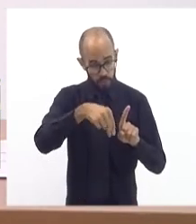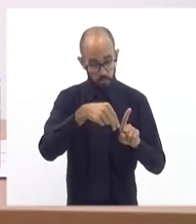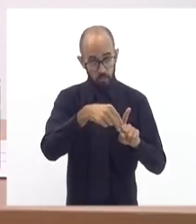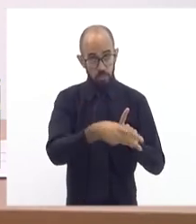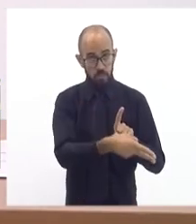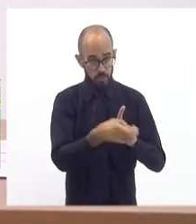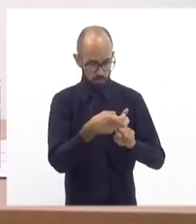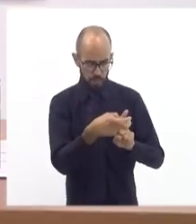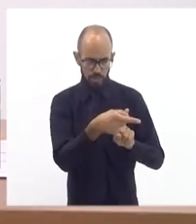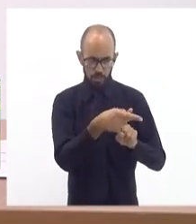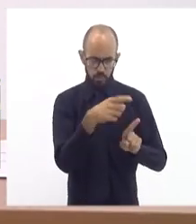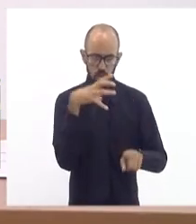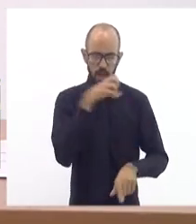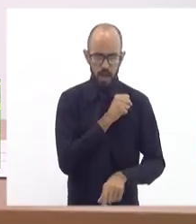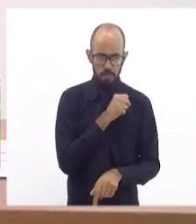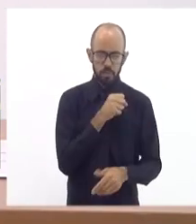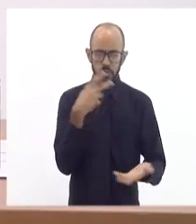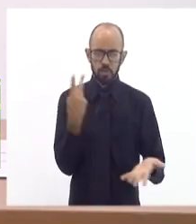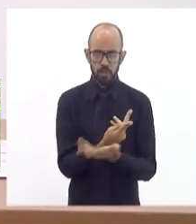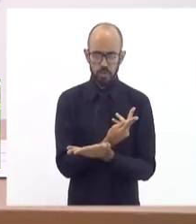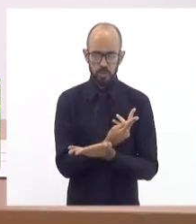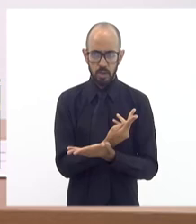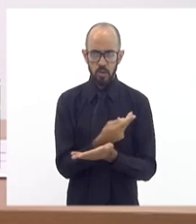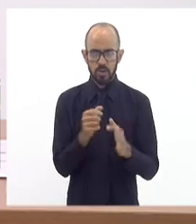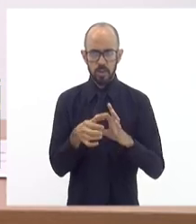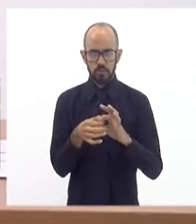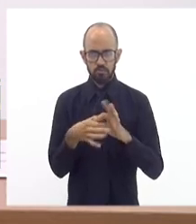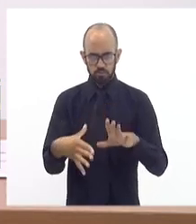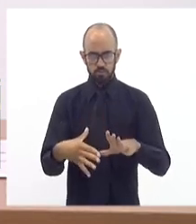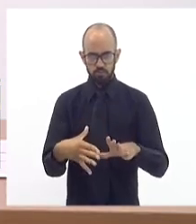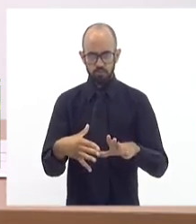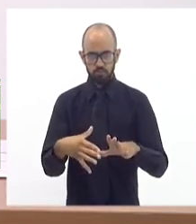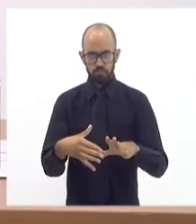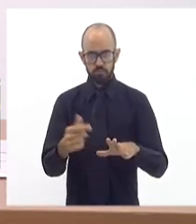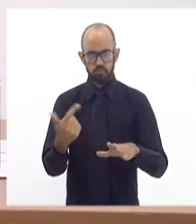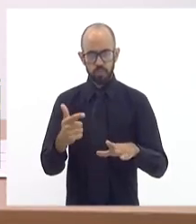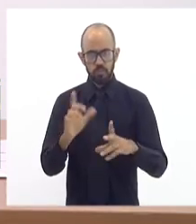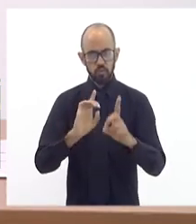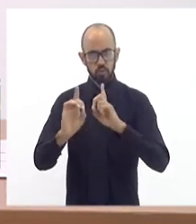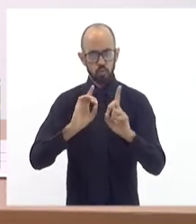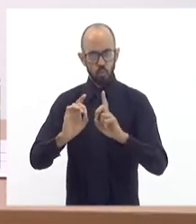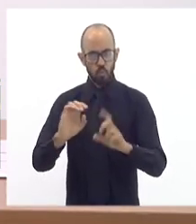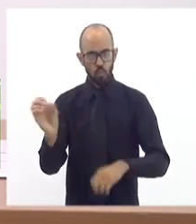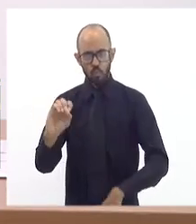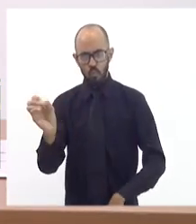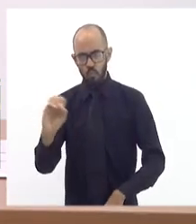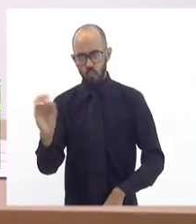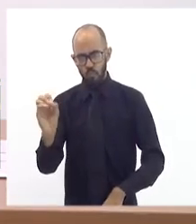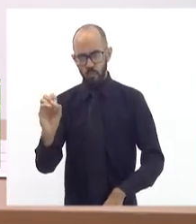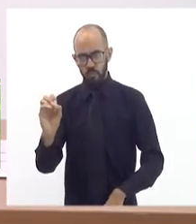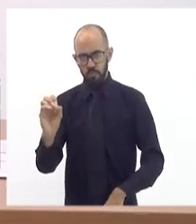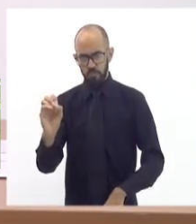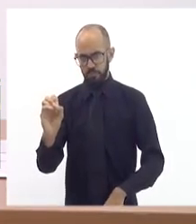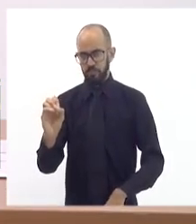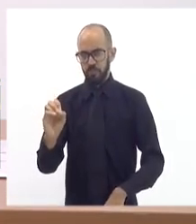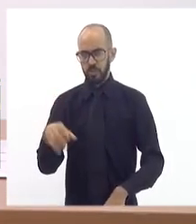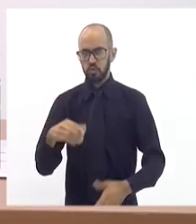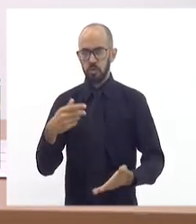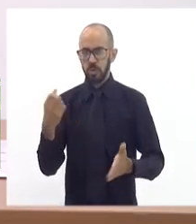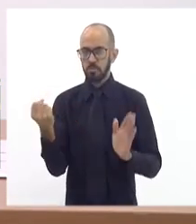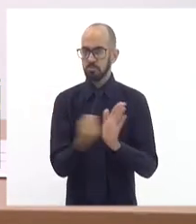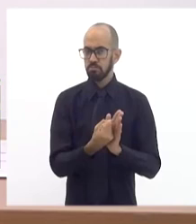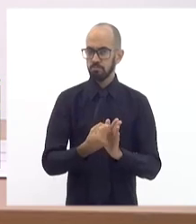vocês poderem observar como foi rápido essa processo de licenciamento relâmpago sem nenhuma discussão né debate sobre os impactos